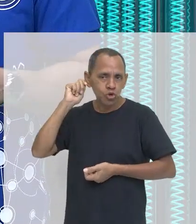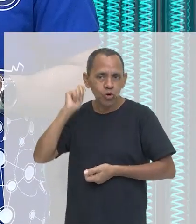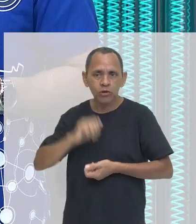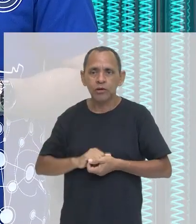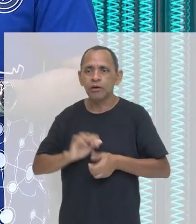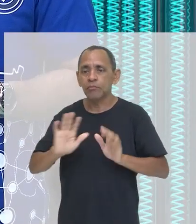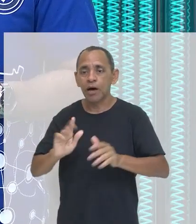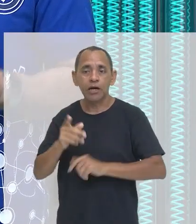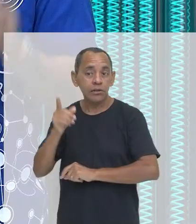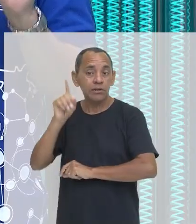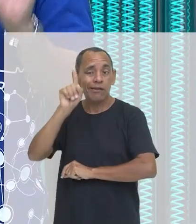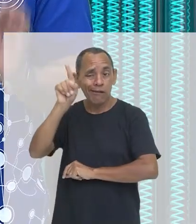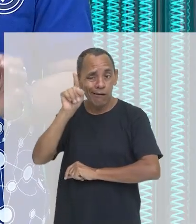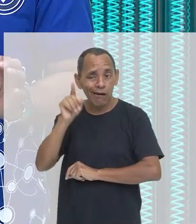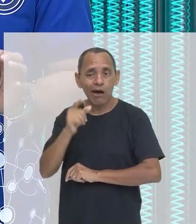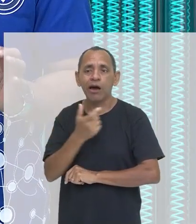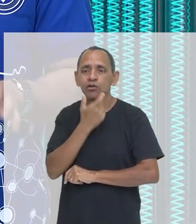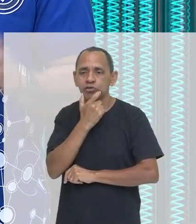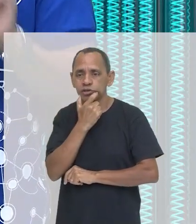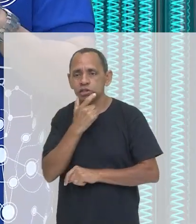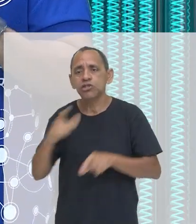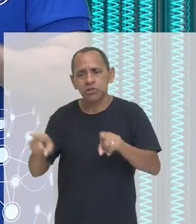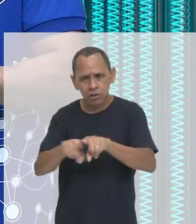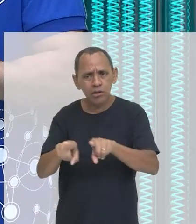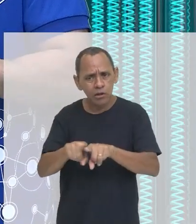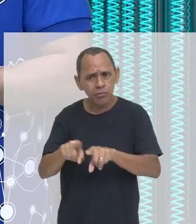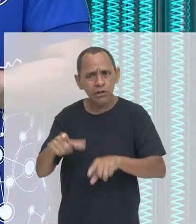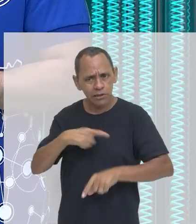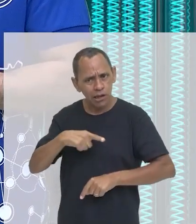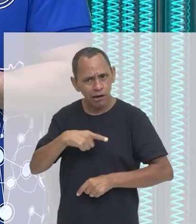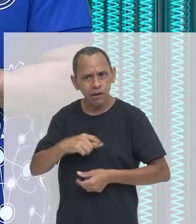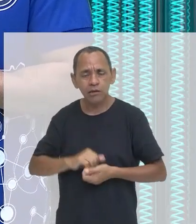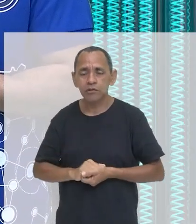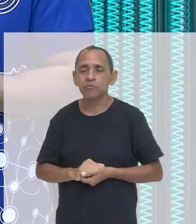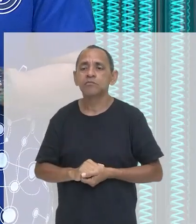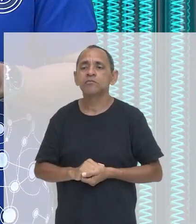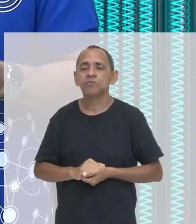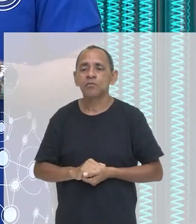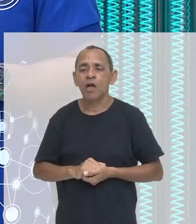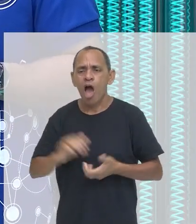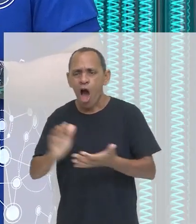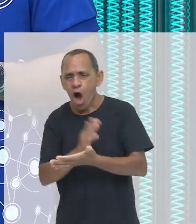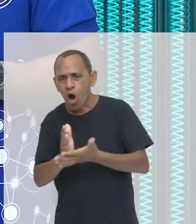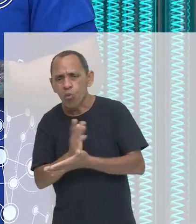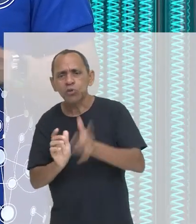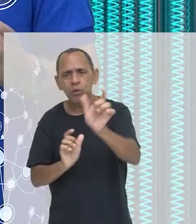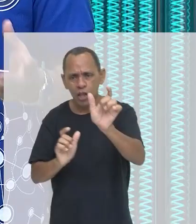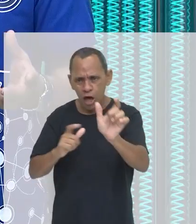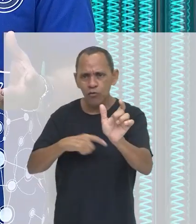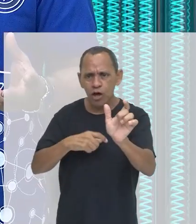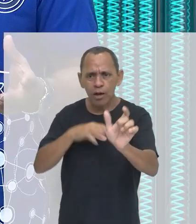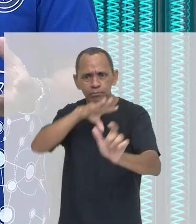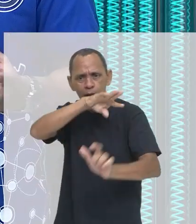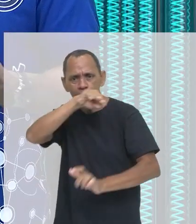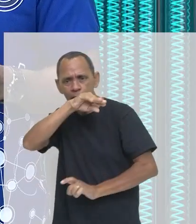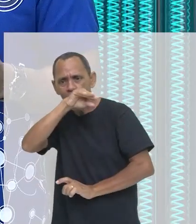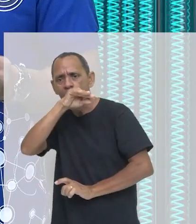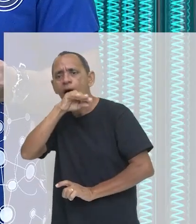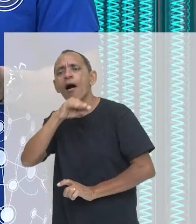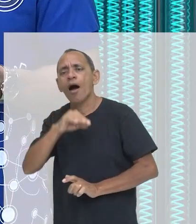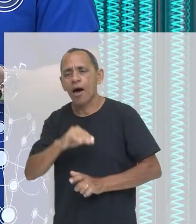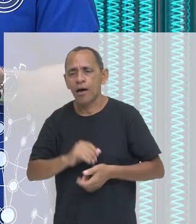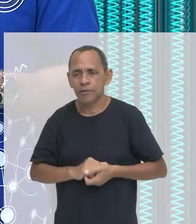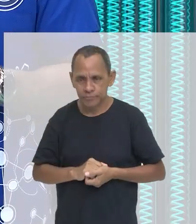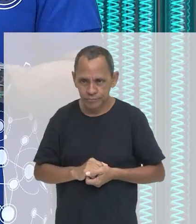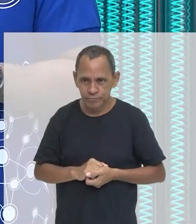maioria das palavras em língua inglesa com inicial em H, esse H ele é pronunciado, ele tem som, e é um som muito